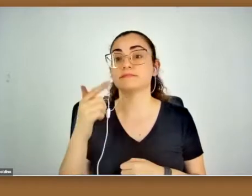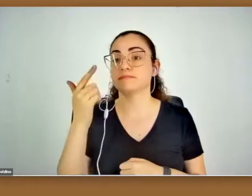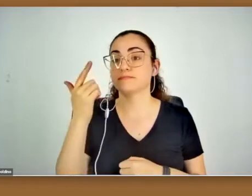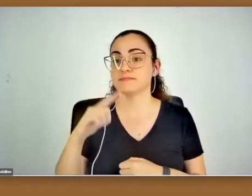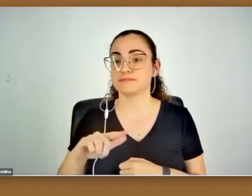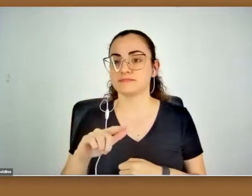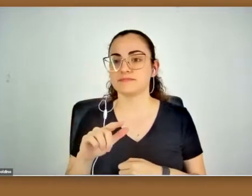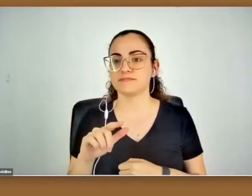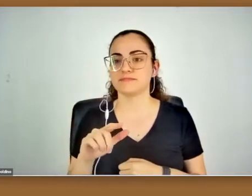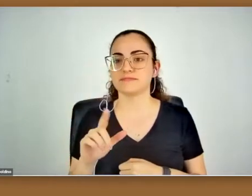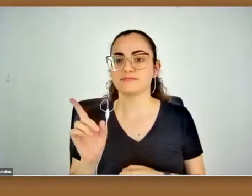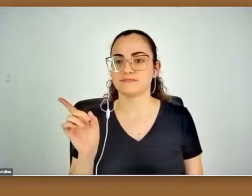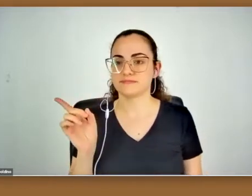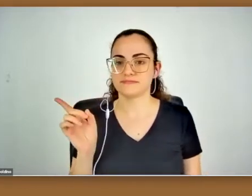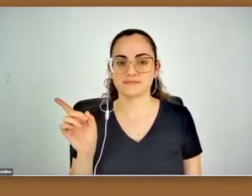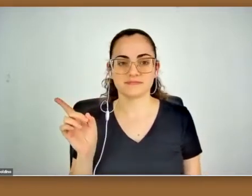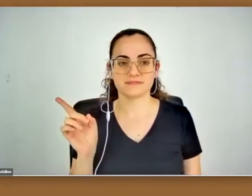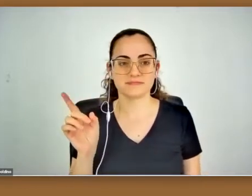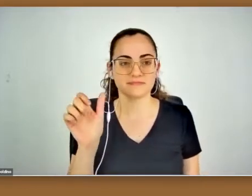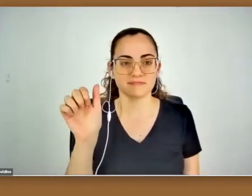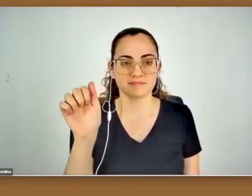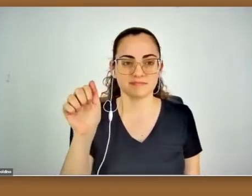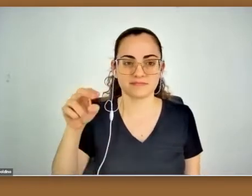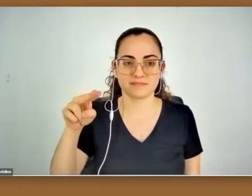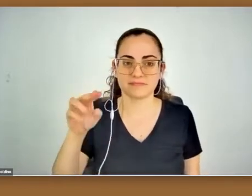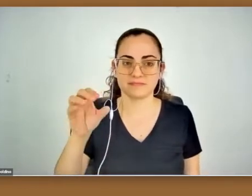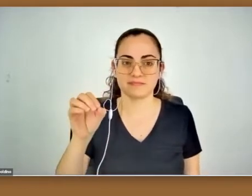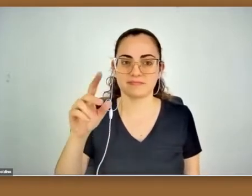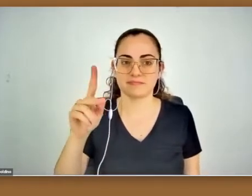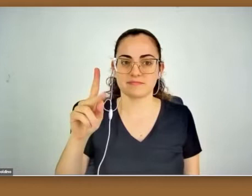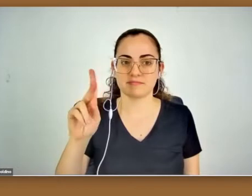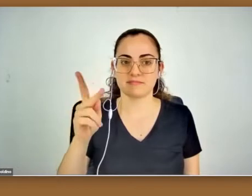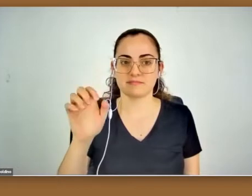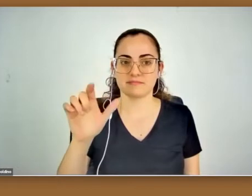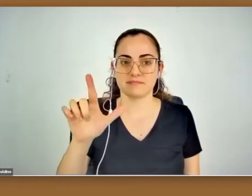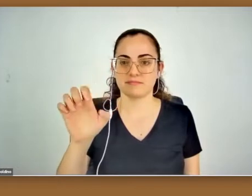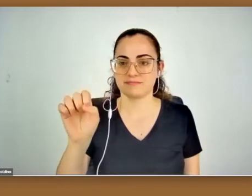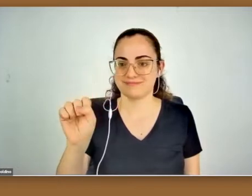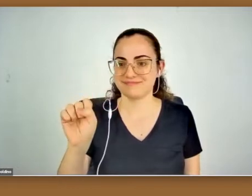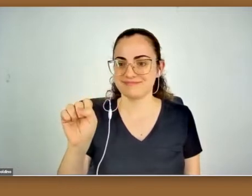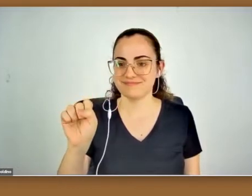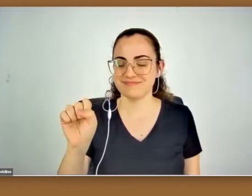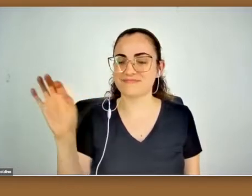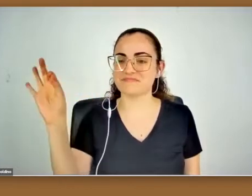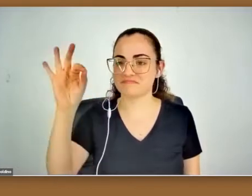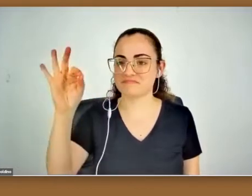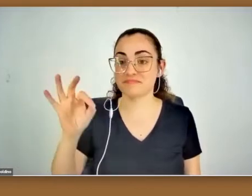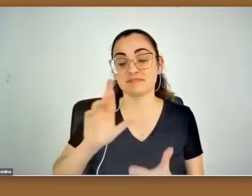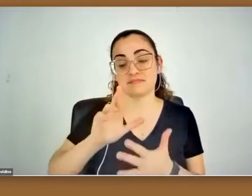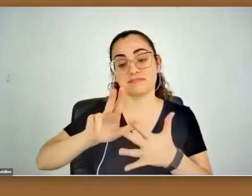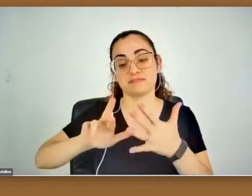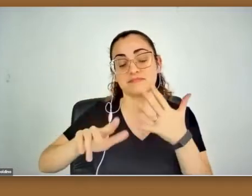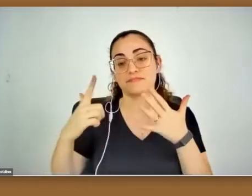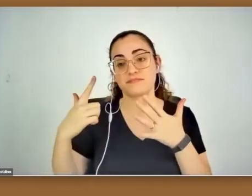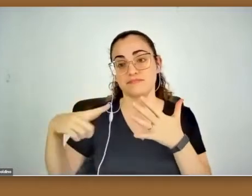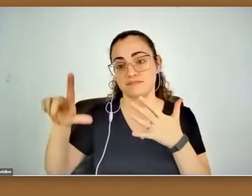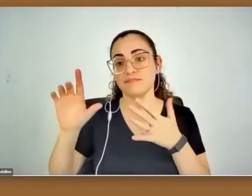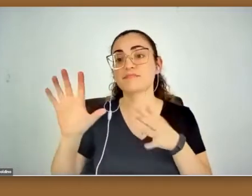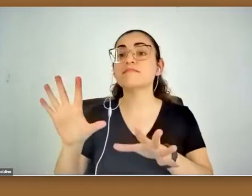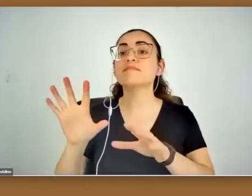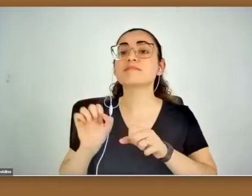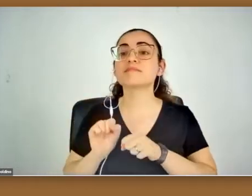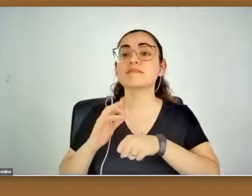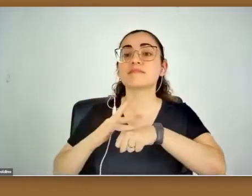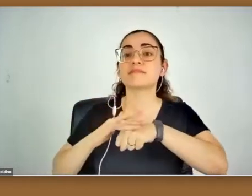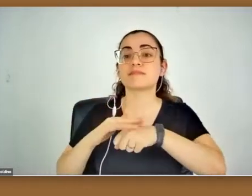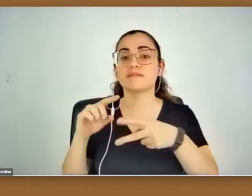Anopheles, né, que ele transmite alguns parasitas, como o da filariose linfática e o da malária. Malária ele também, né, a gente vai